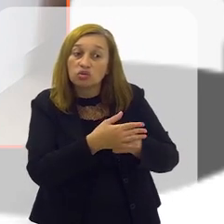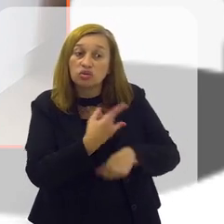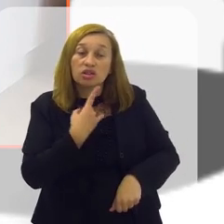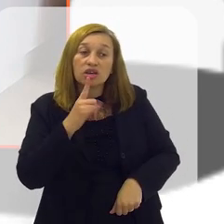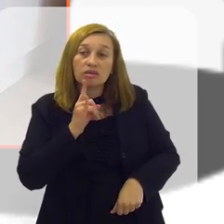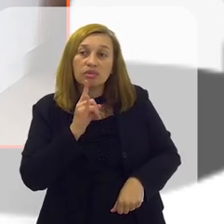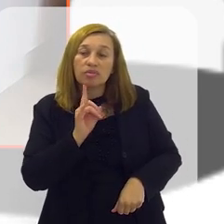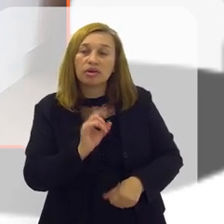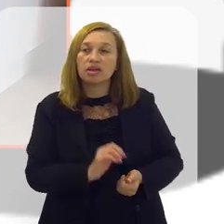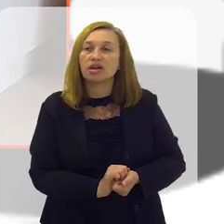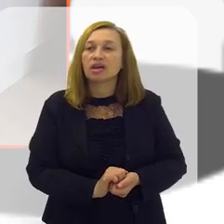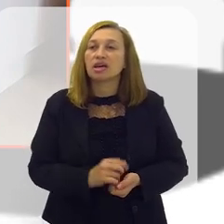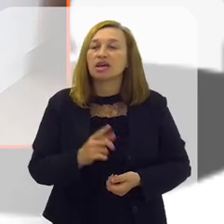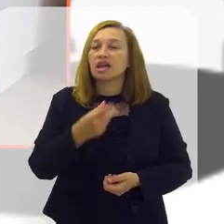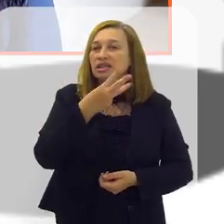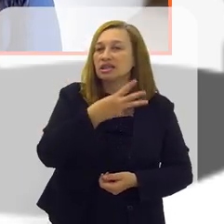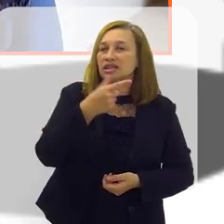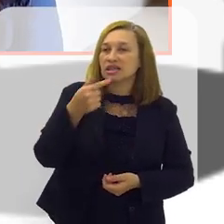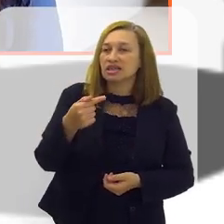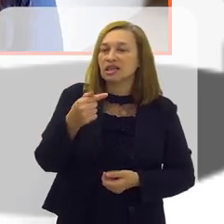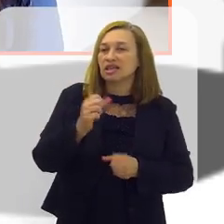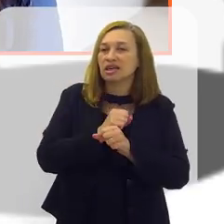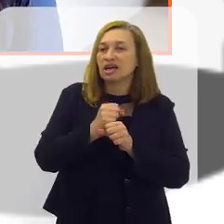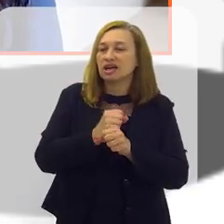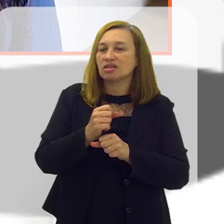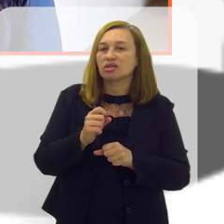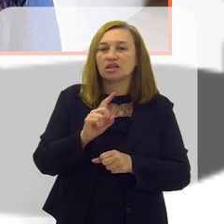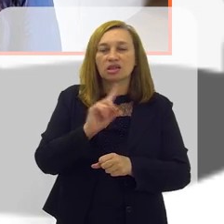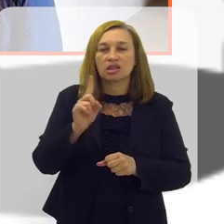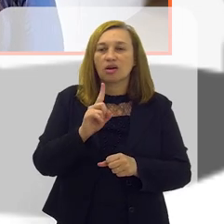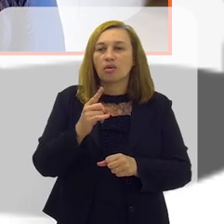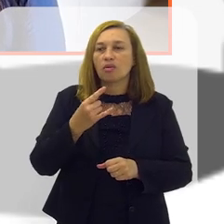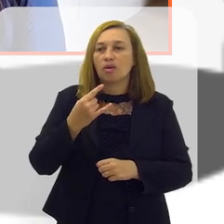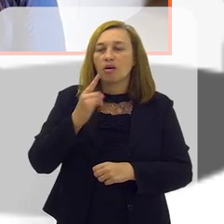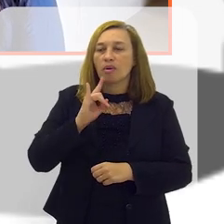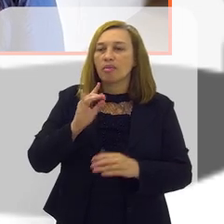ela está 37 anos sóbria até hoje, certo?